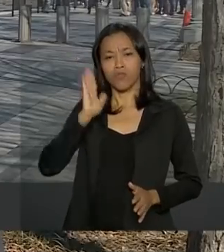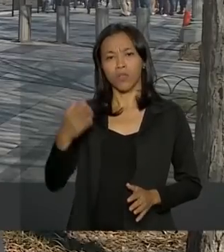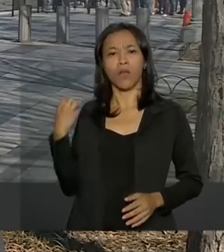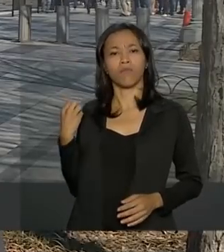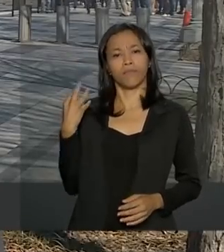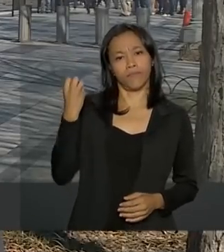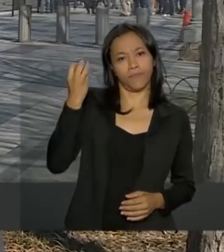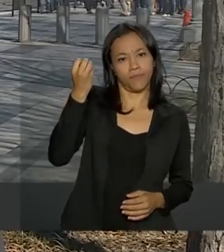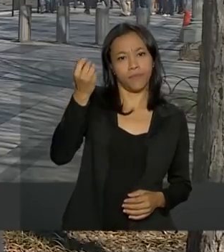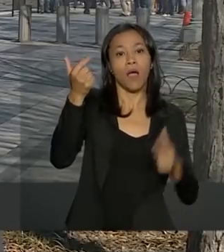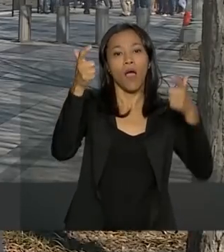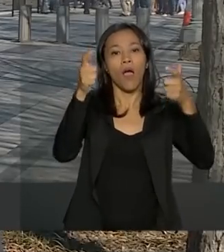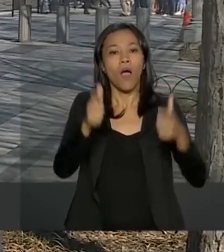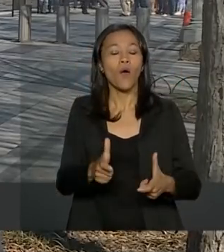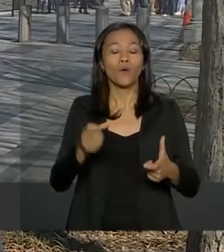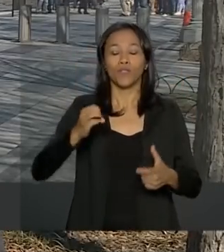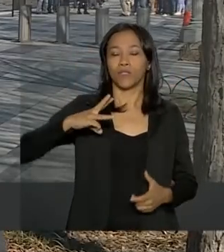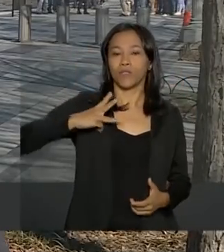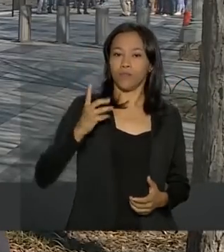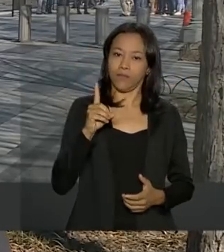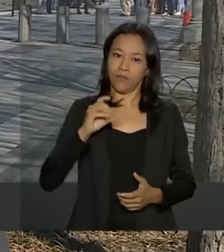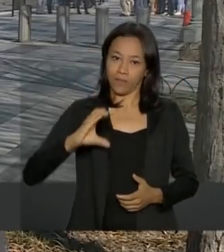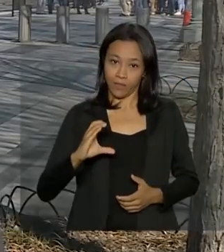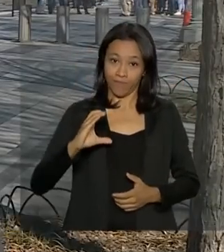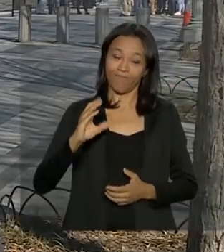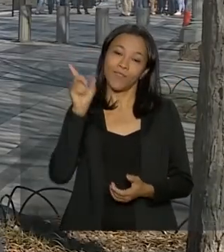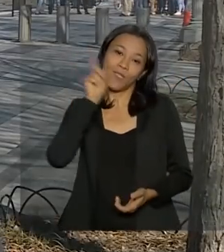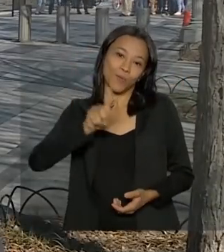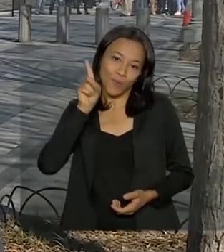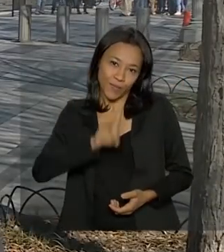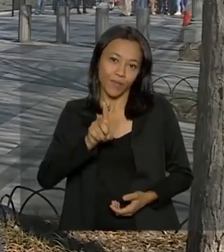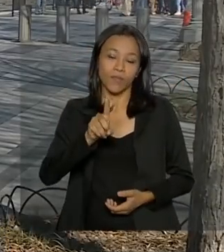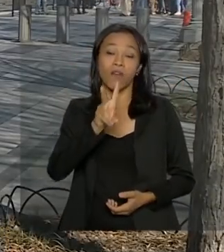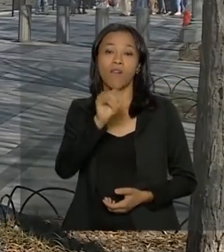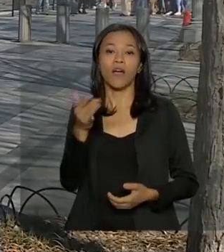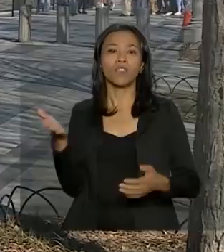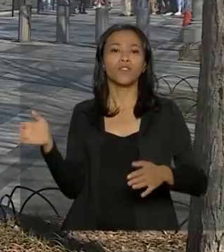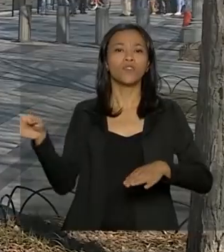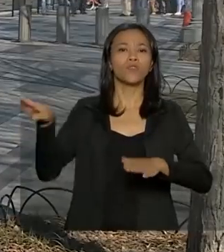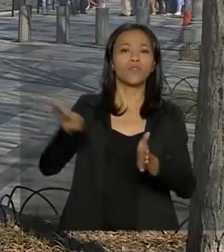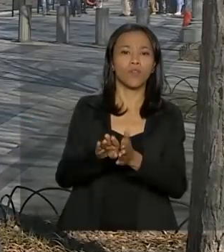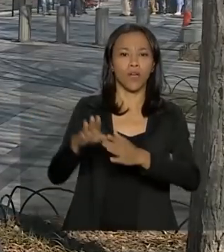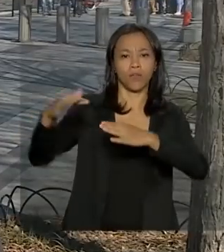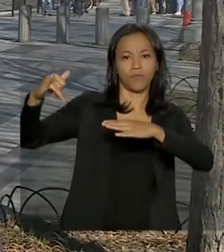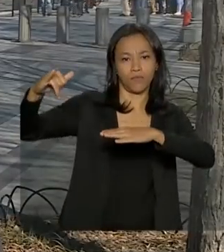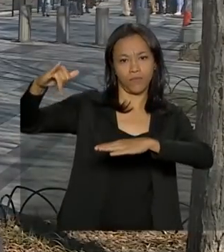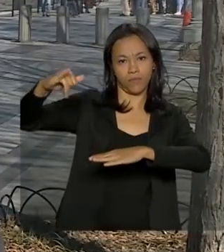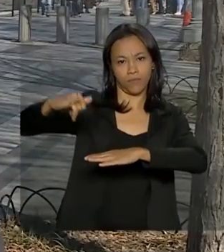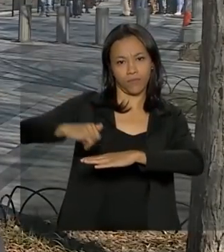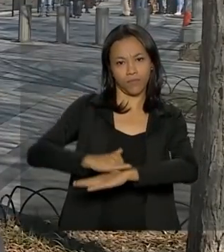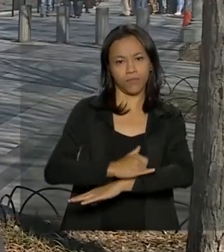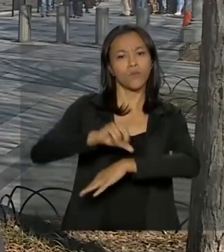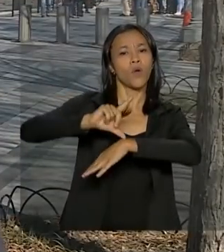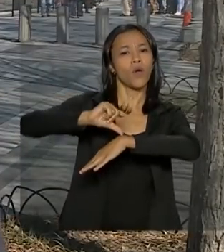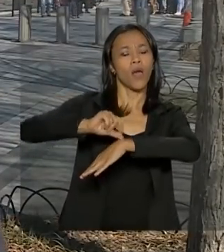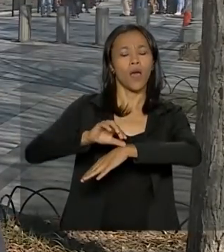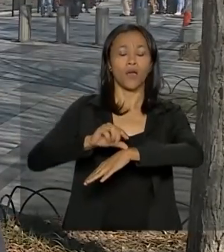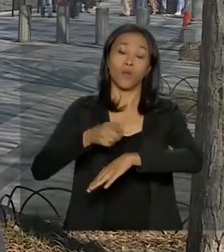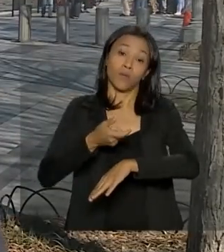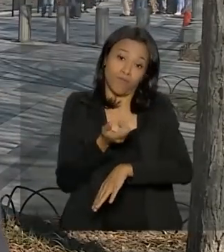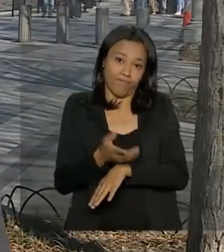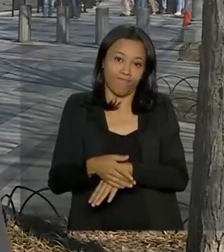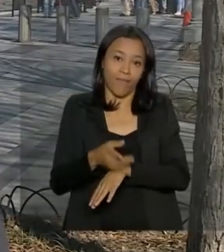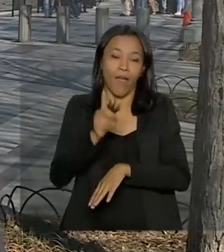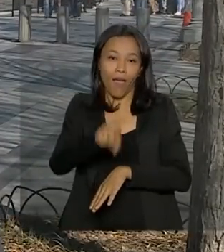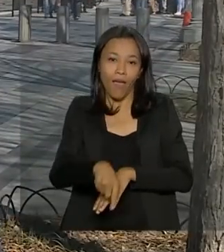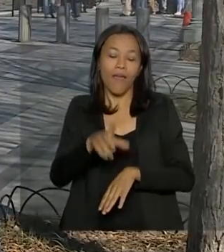nos Estados Unidos. A delegação brasileira deve desembarcar na base aérea de Andrews logo mais às 16 horas,